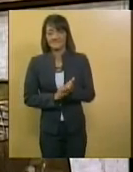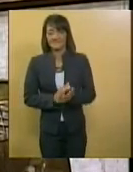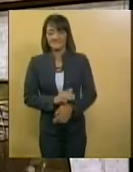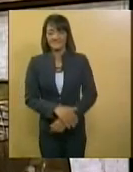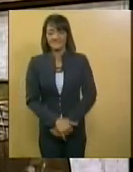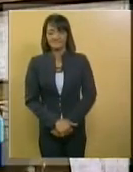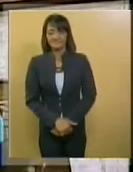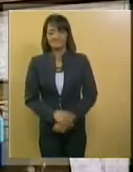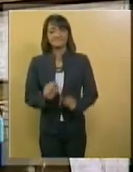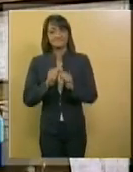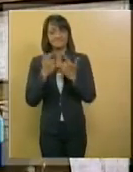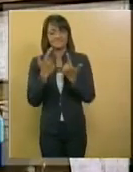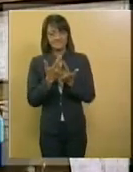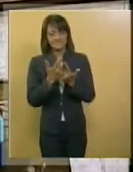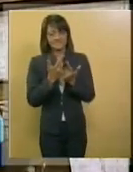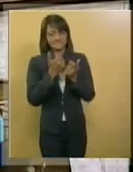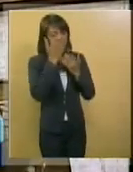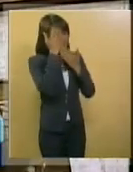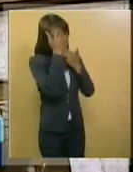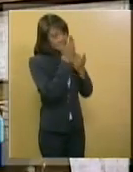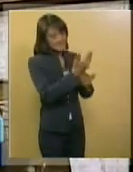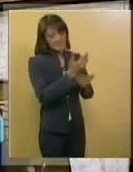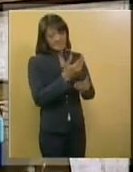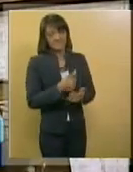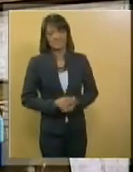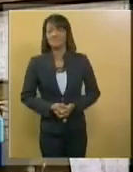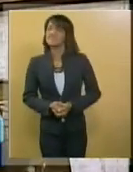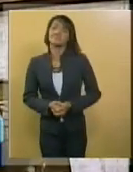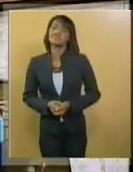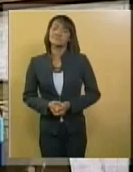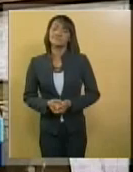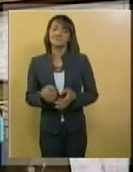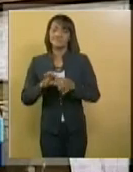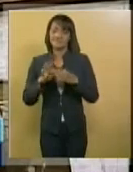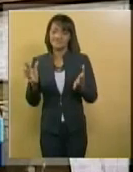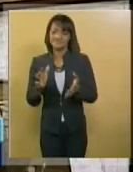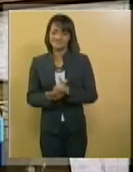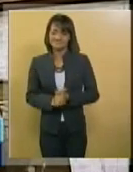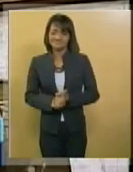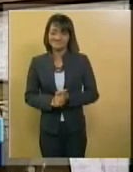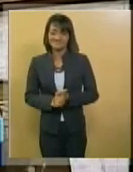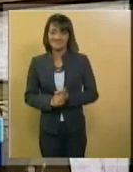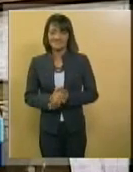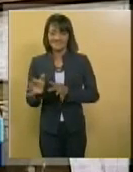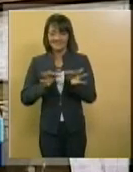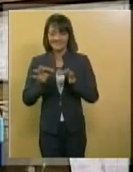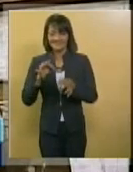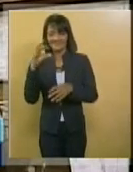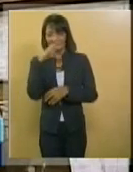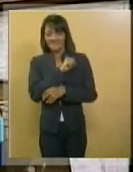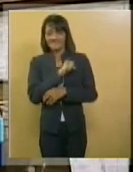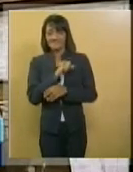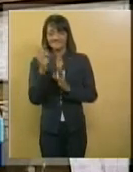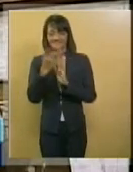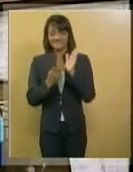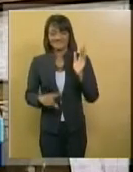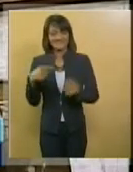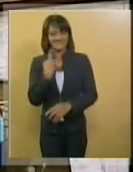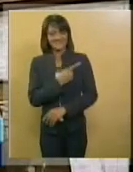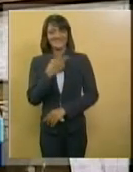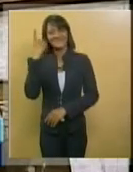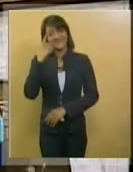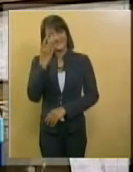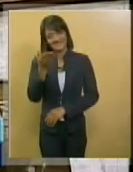A Assembleia aqui agradece a sua presença e se coloca à disposição e vou agilizar o mais rápido possível o projeto do nosso deputado,